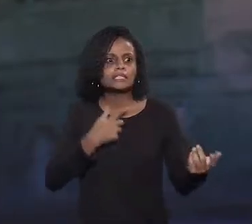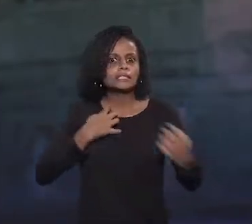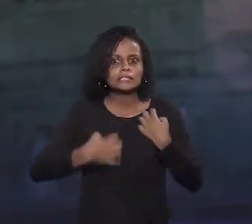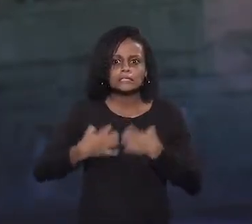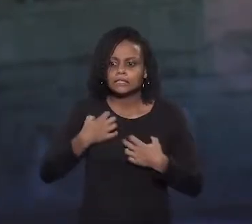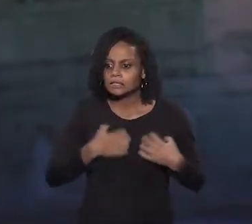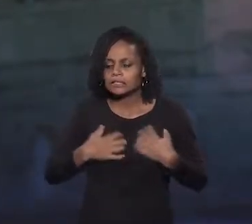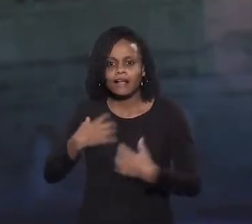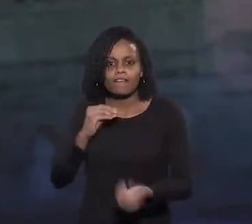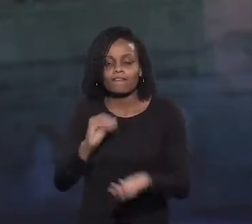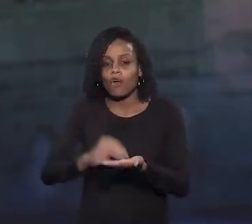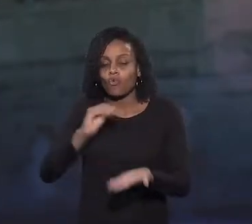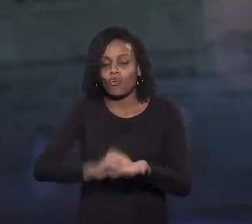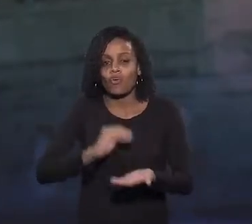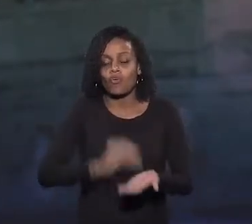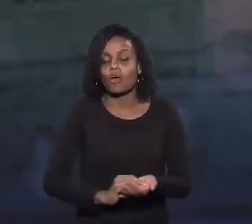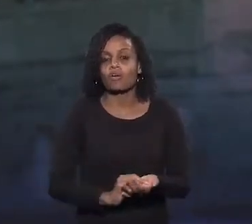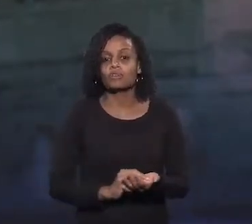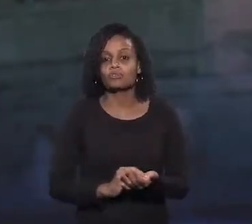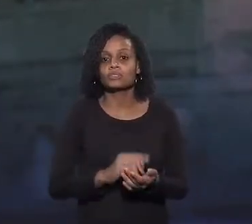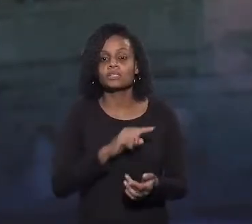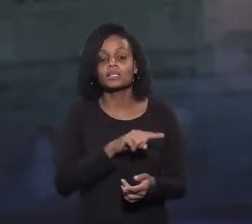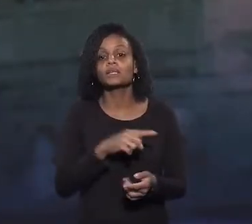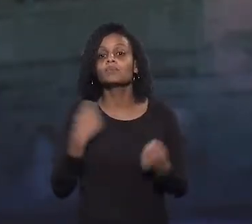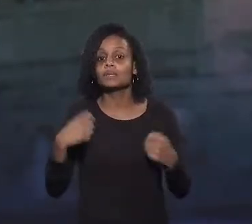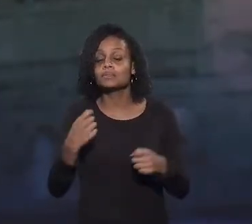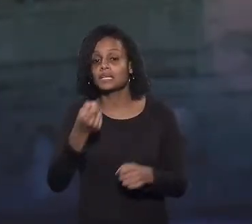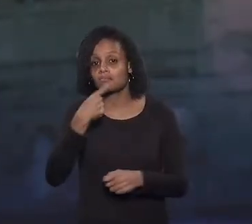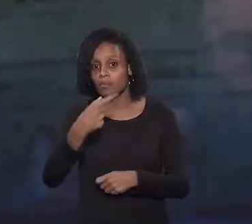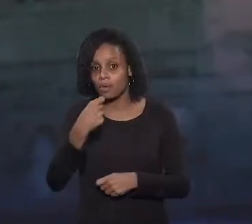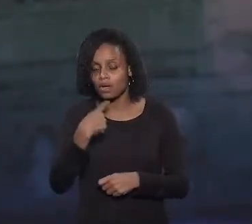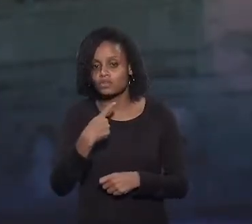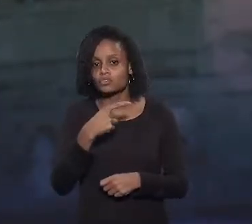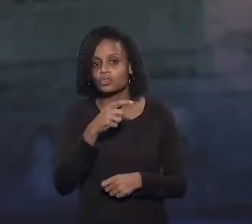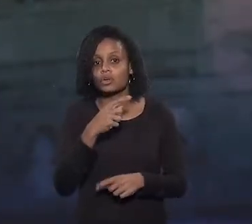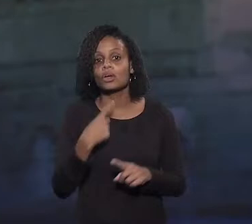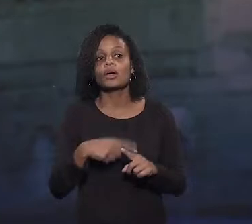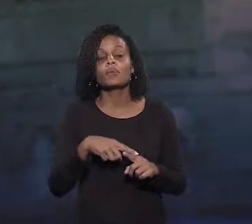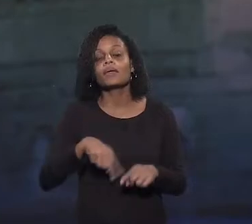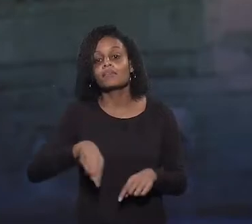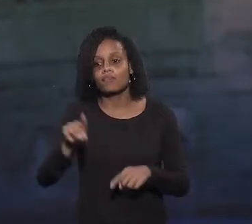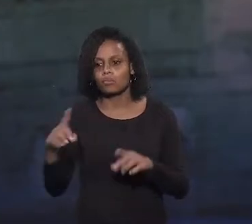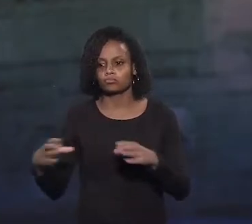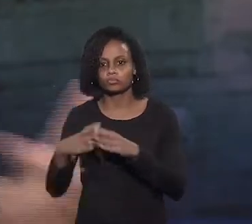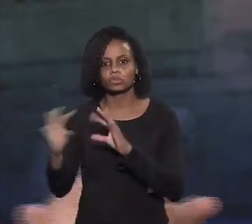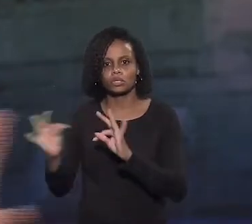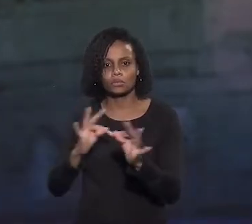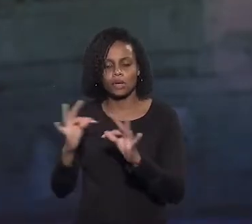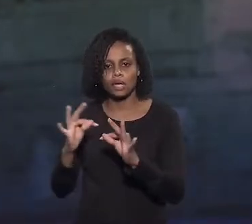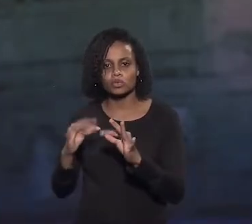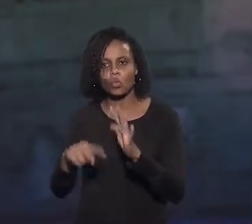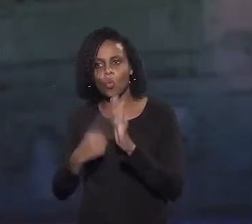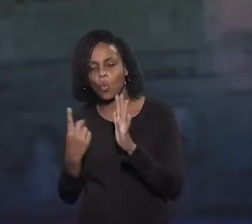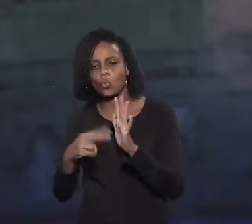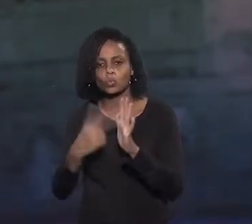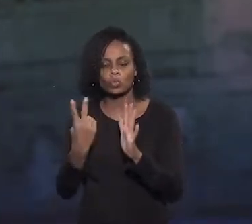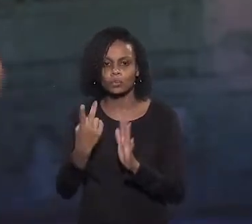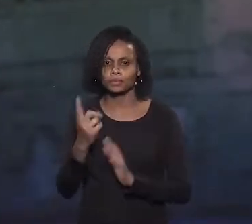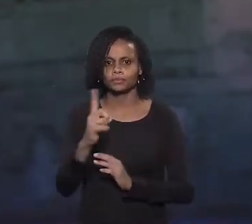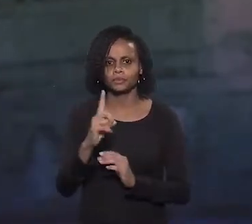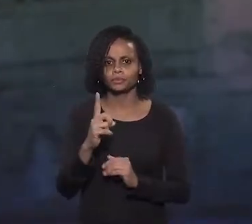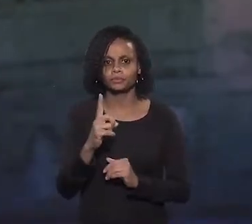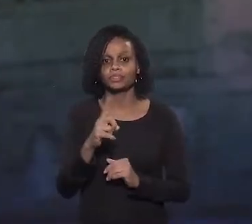aí sim entra a questão medicamentosa, porque nesse caso ele é paciente, porque mesmo quando vai para a comunidade, não foi uma vez ou duas o Duque.